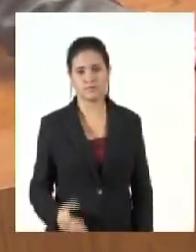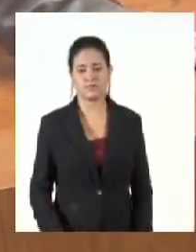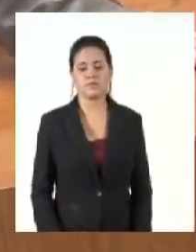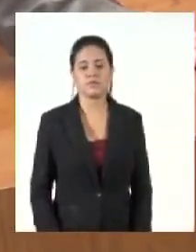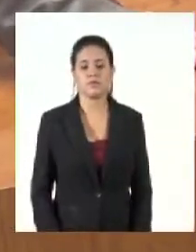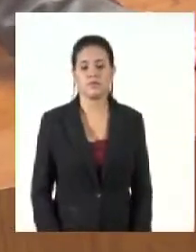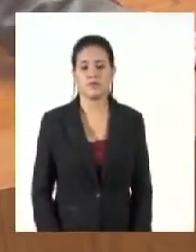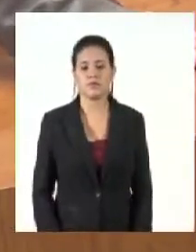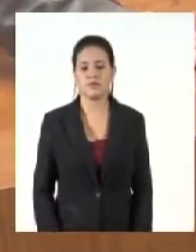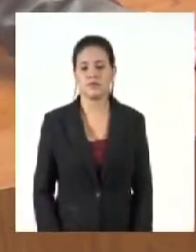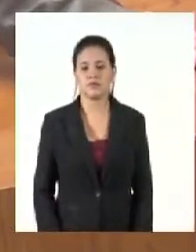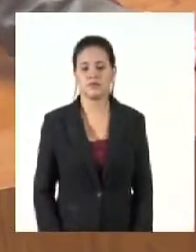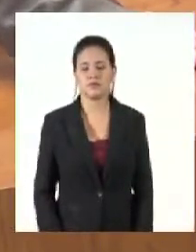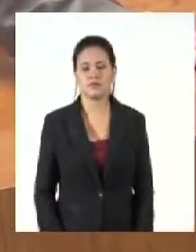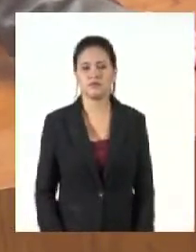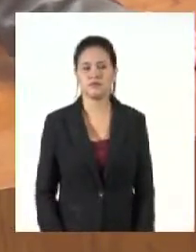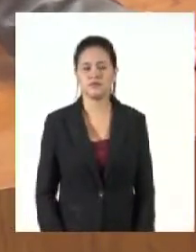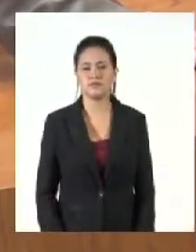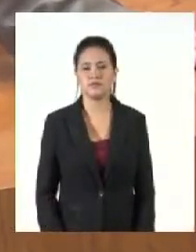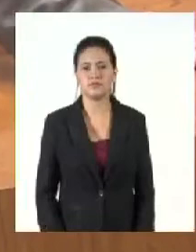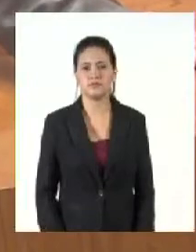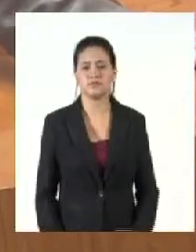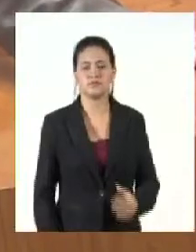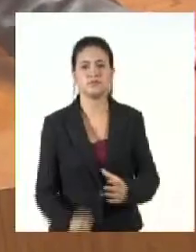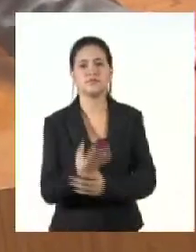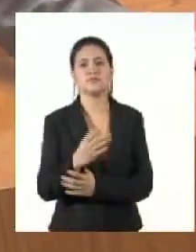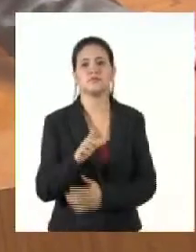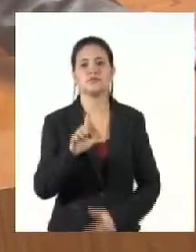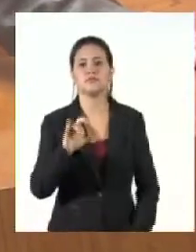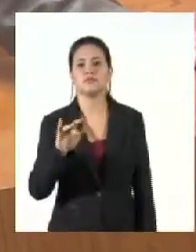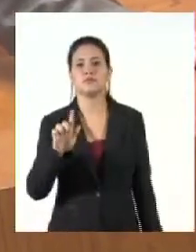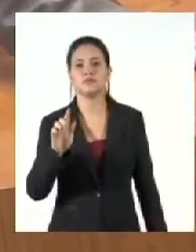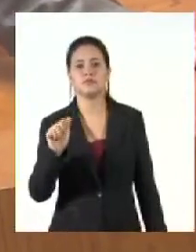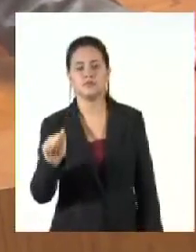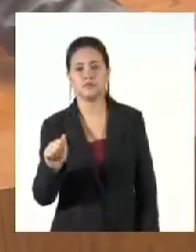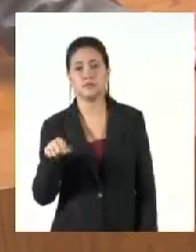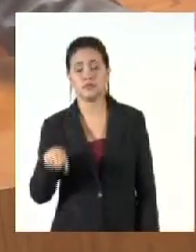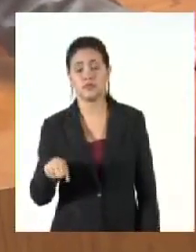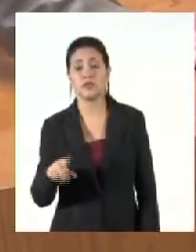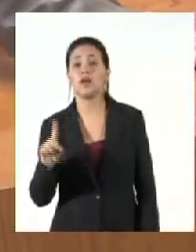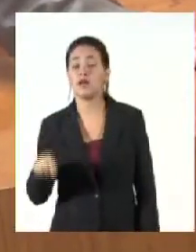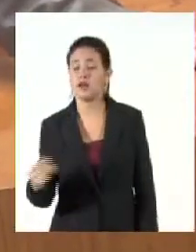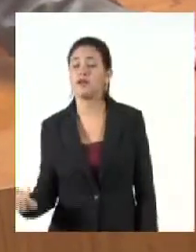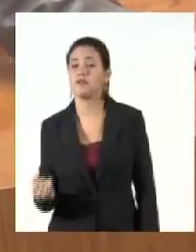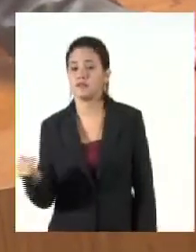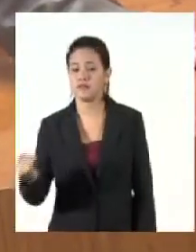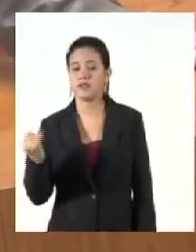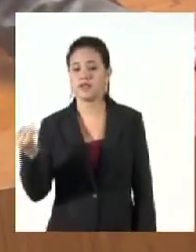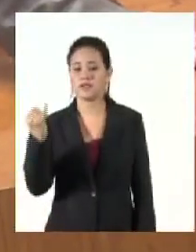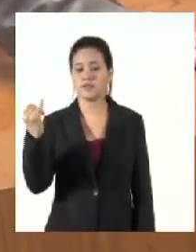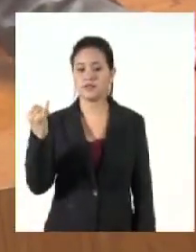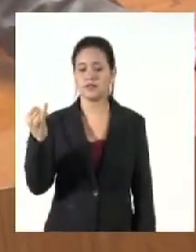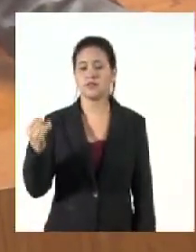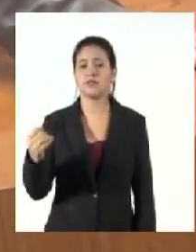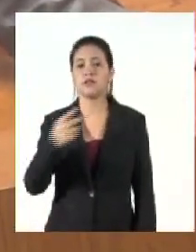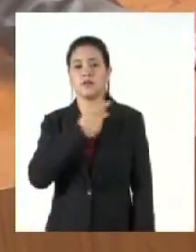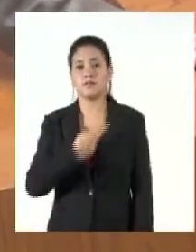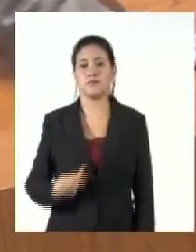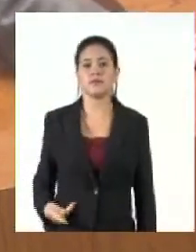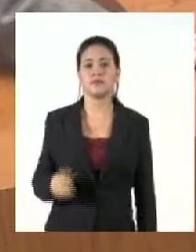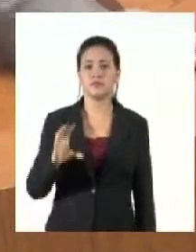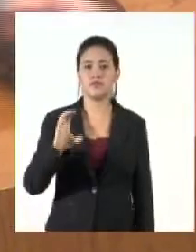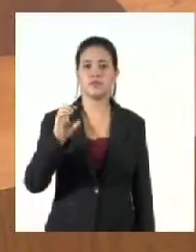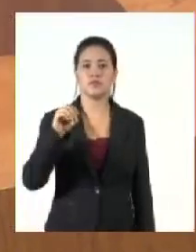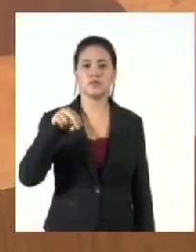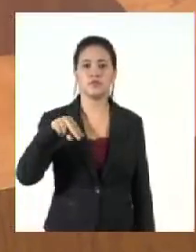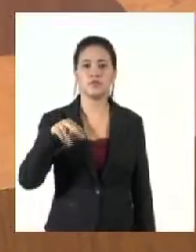ideia, mas que foi desmentido. Criar uma liga dessa forma seria extremamente interessante para o presidente da confederação, que dessa